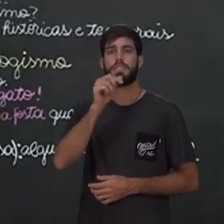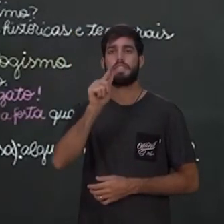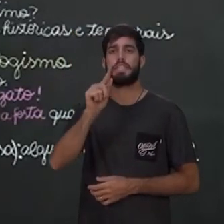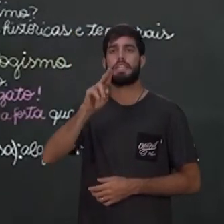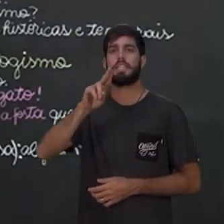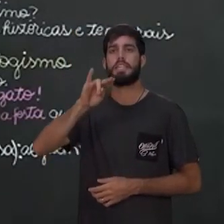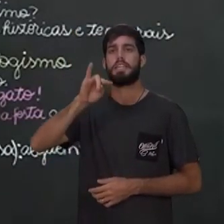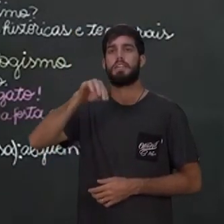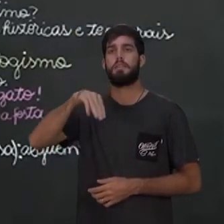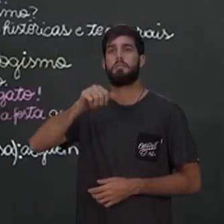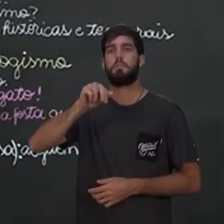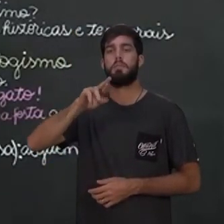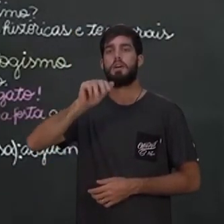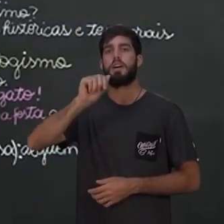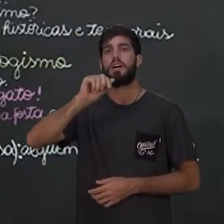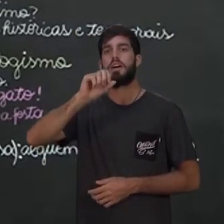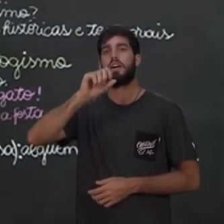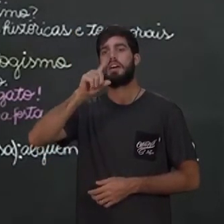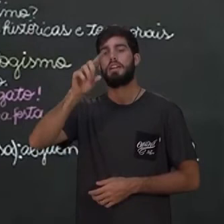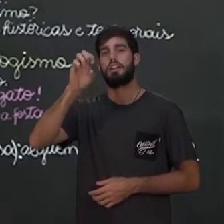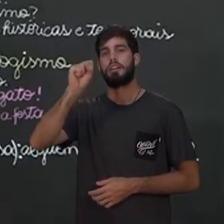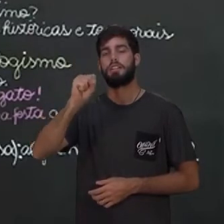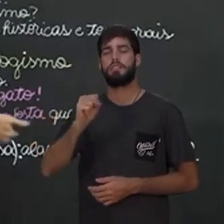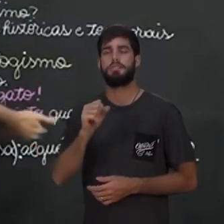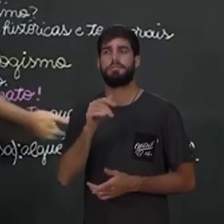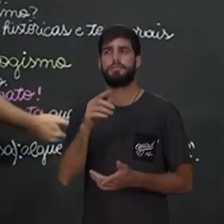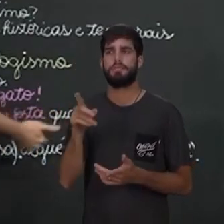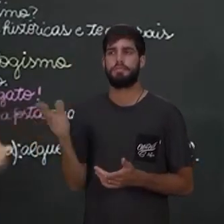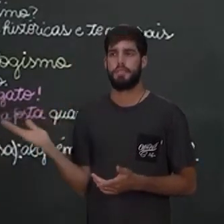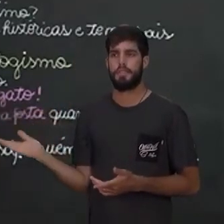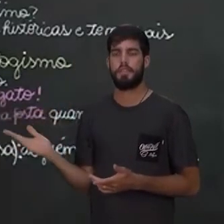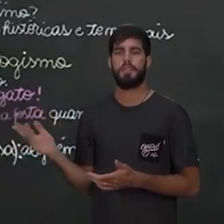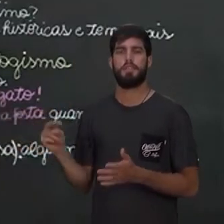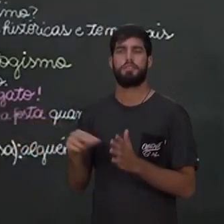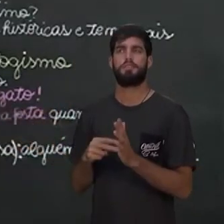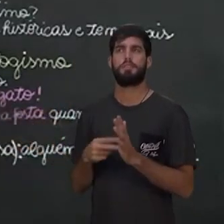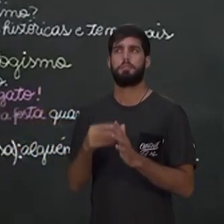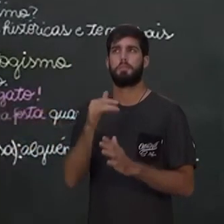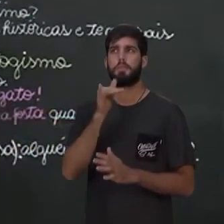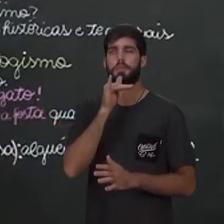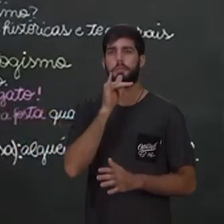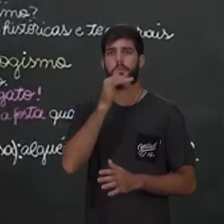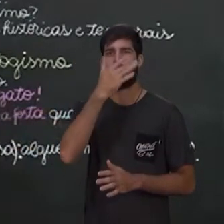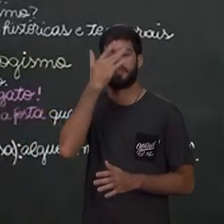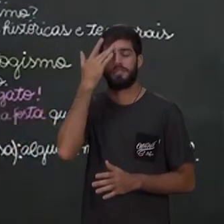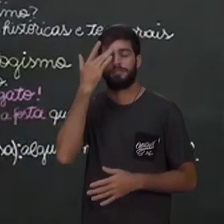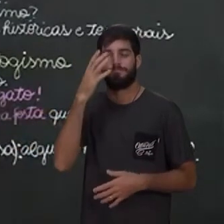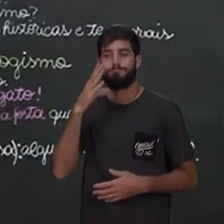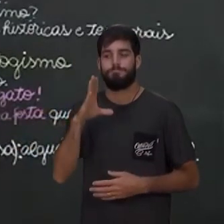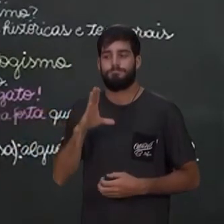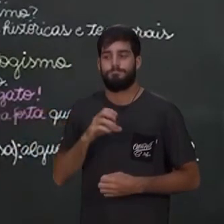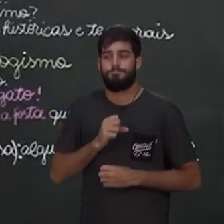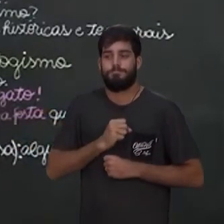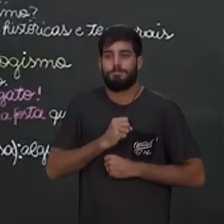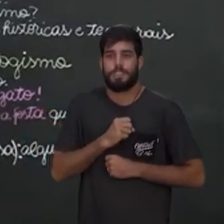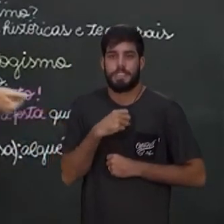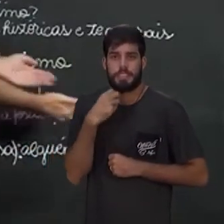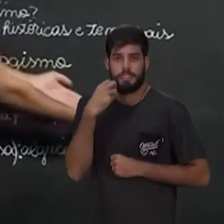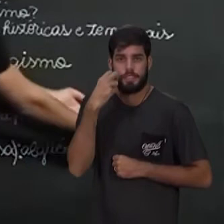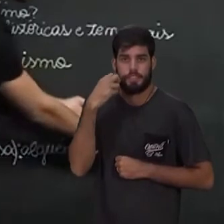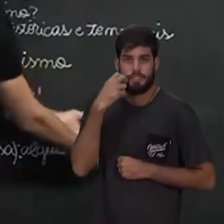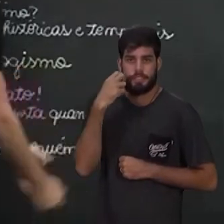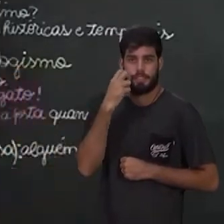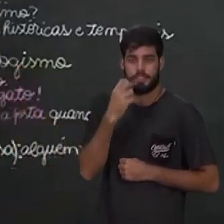exemplo, com a criação da palavra ensimesmudo, que é uma ideia de alguém muito fechado. E olha só como eu expliquei para você isso. Ensimesmudo é alguém